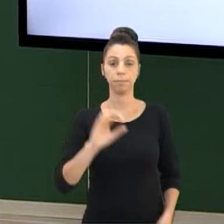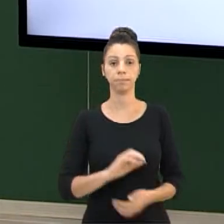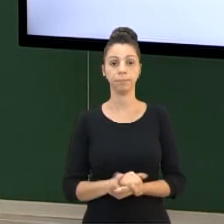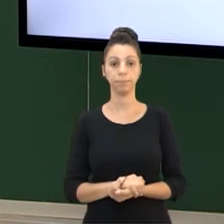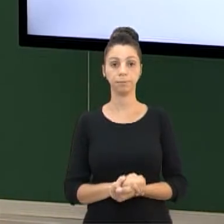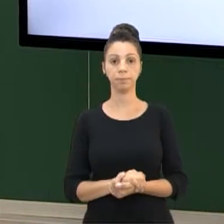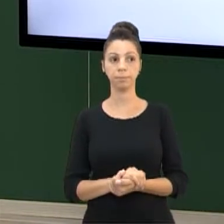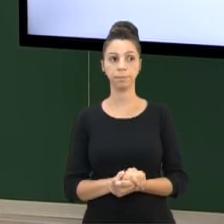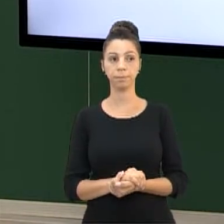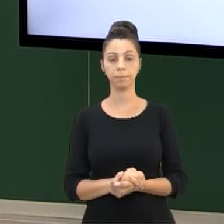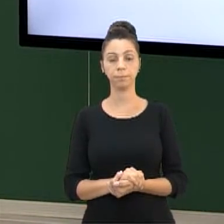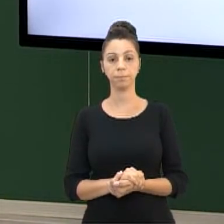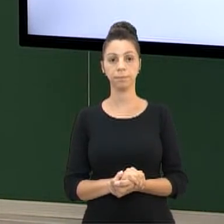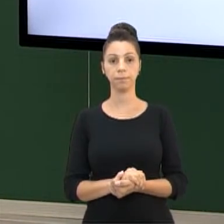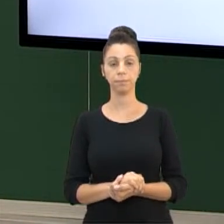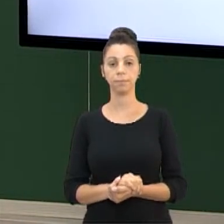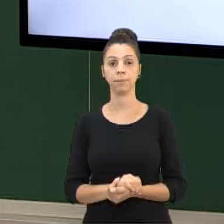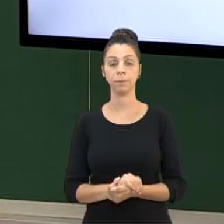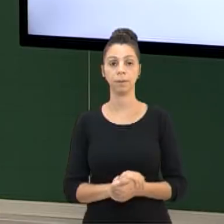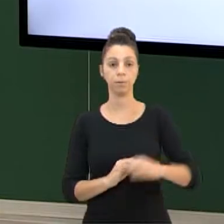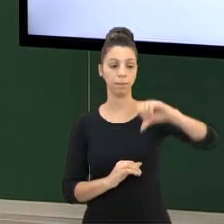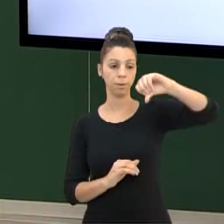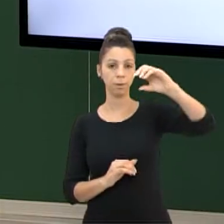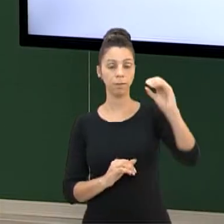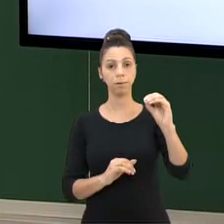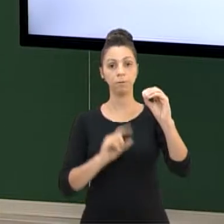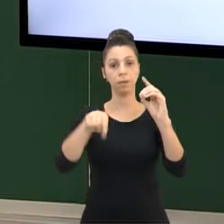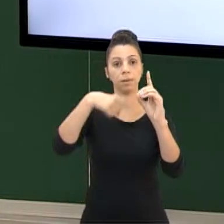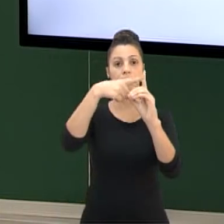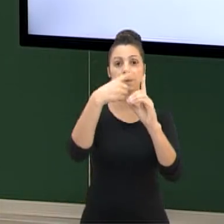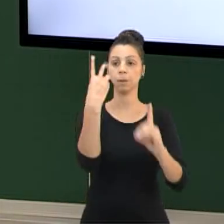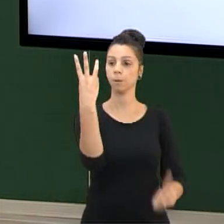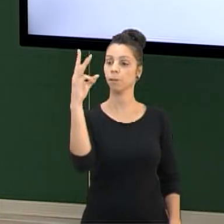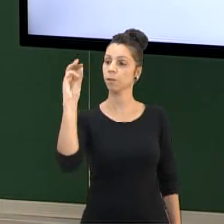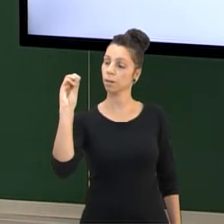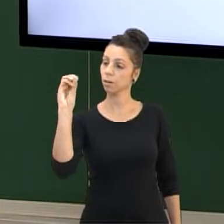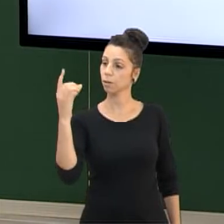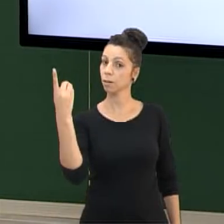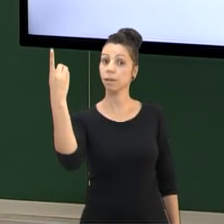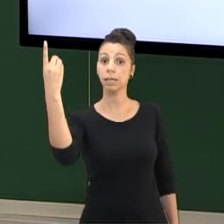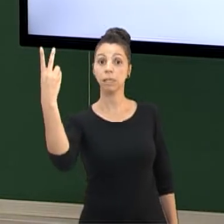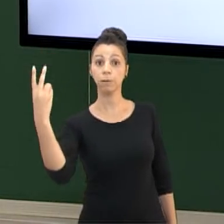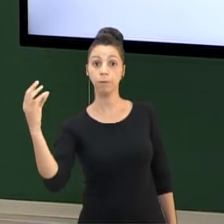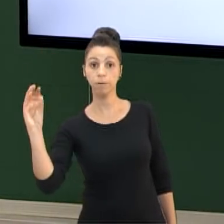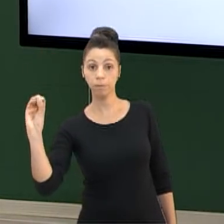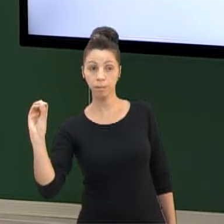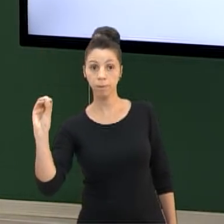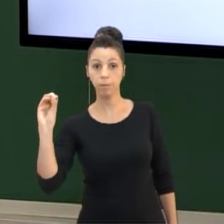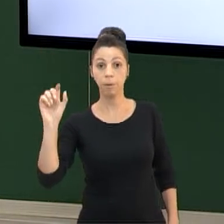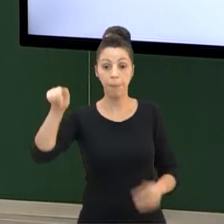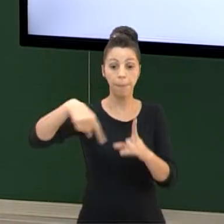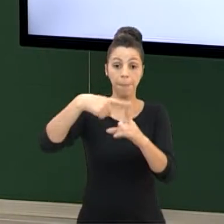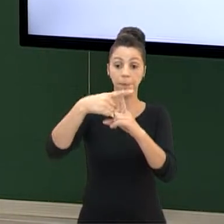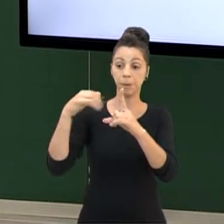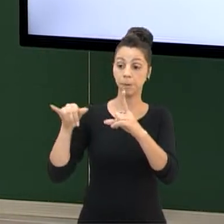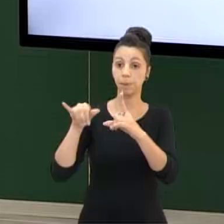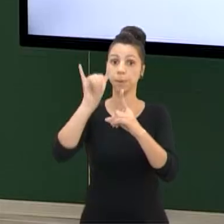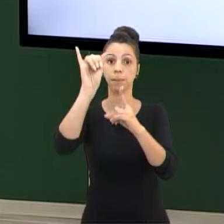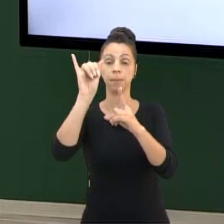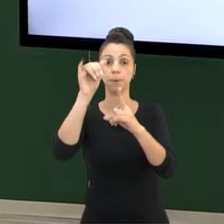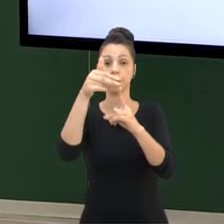então, 30 mais 90 eu tenho 120 graus mais y igual